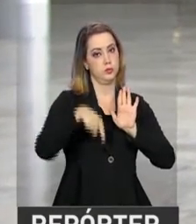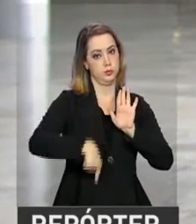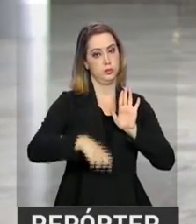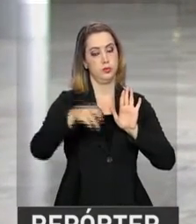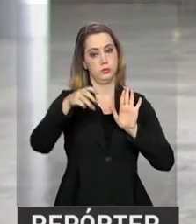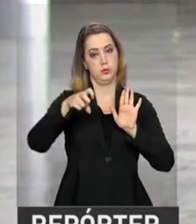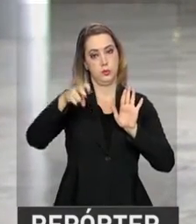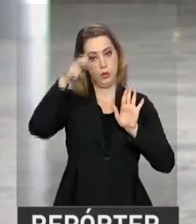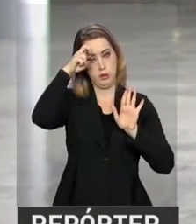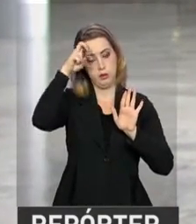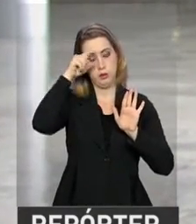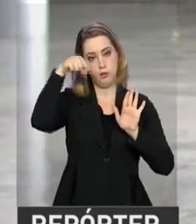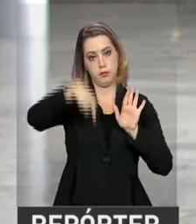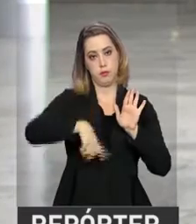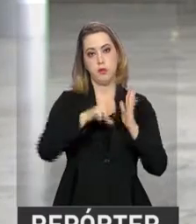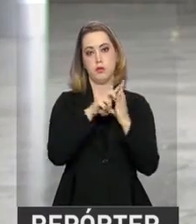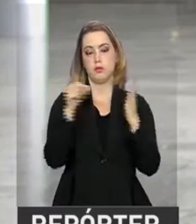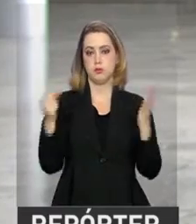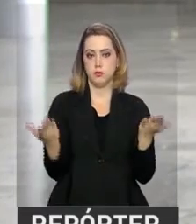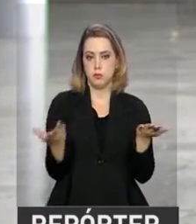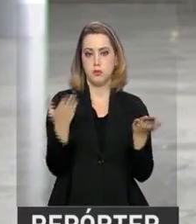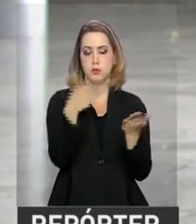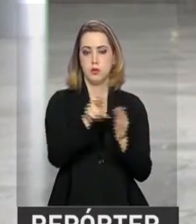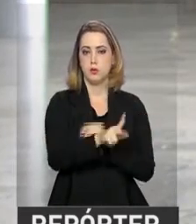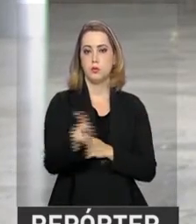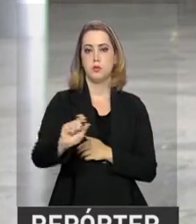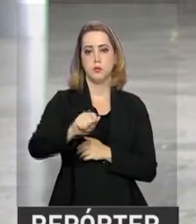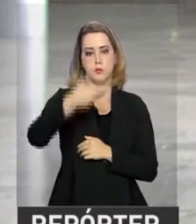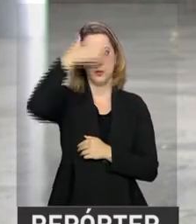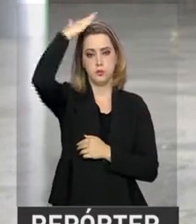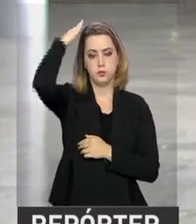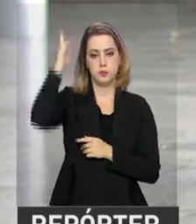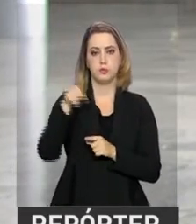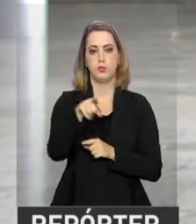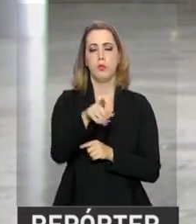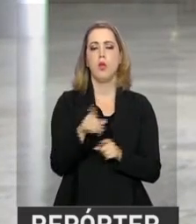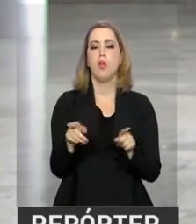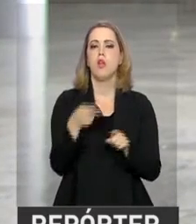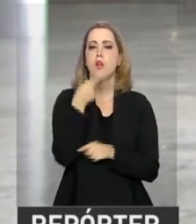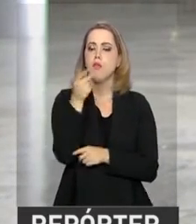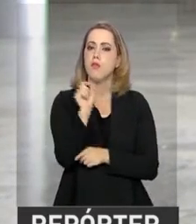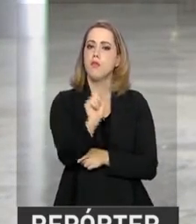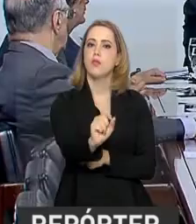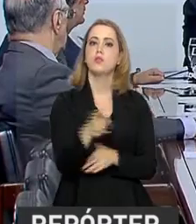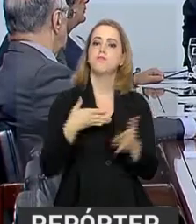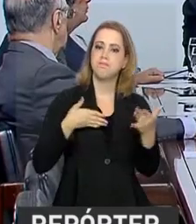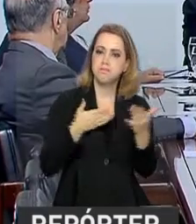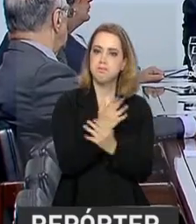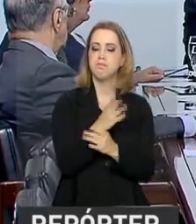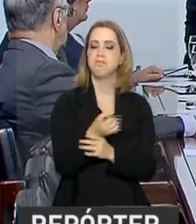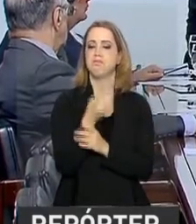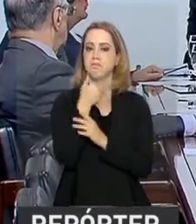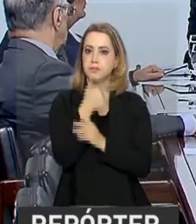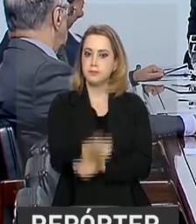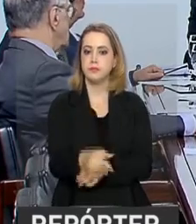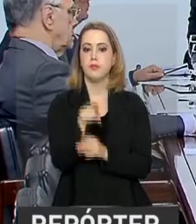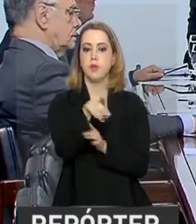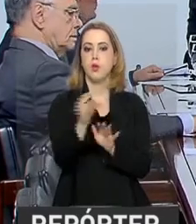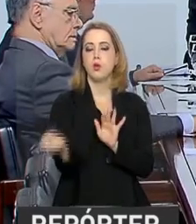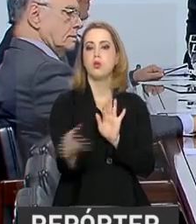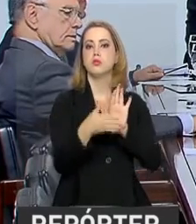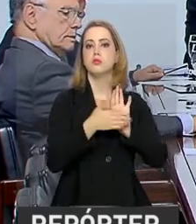quinta feira aqui no palácio do planalto para o presidente michel temer o presidente michel temer aprovou a nova versão da política